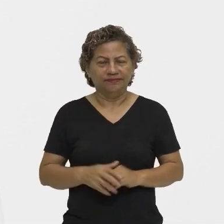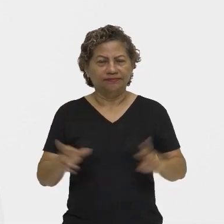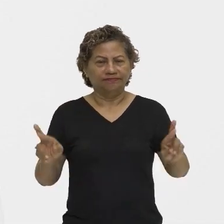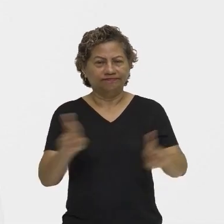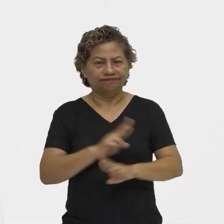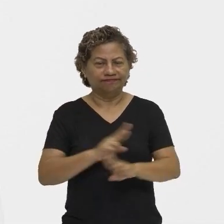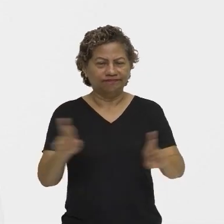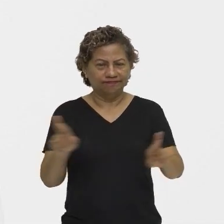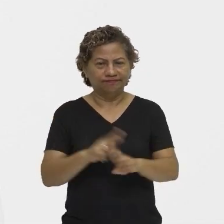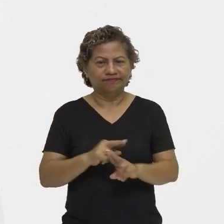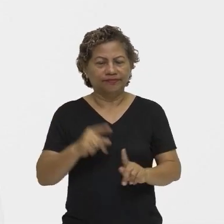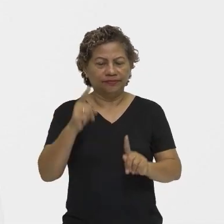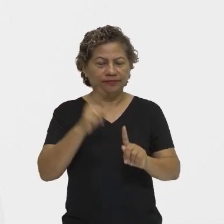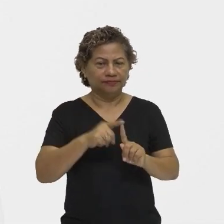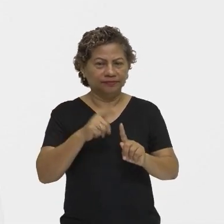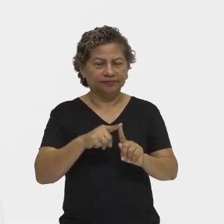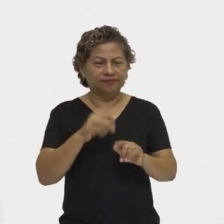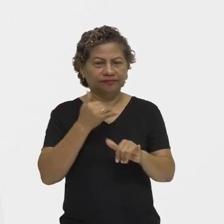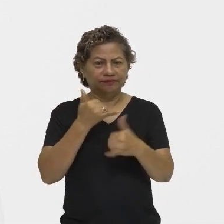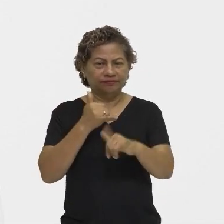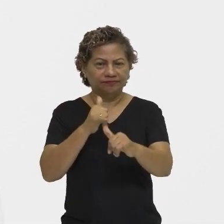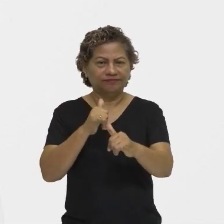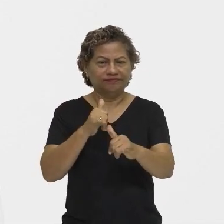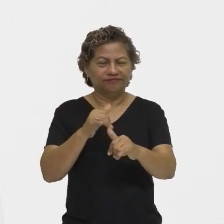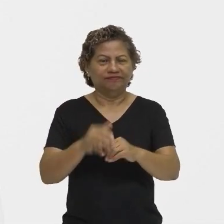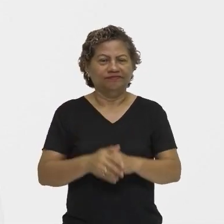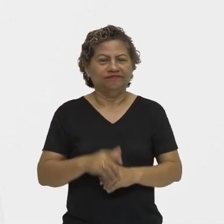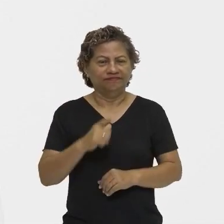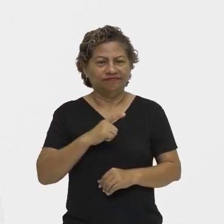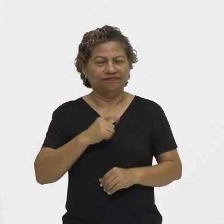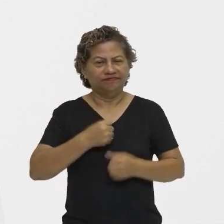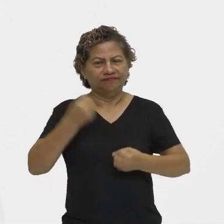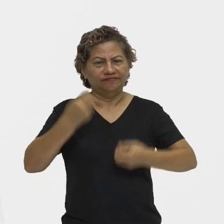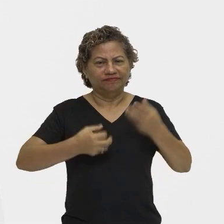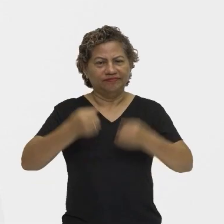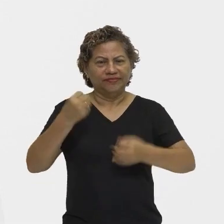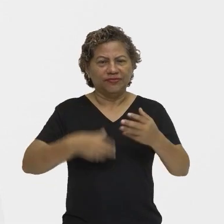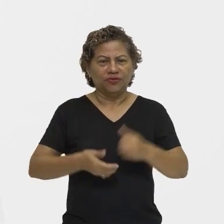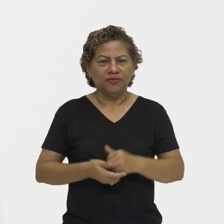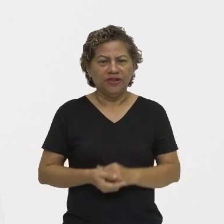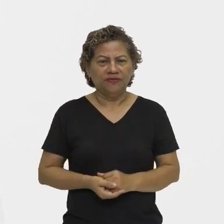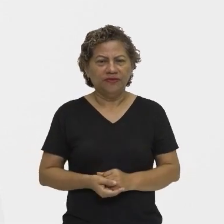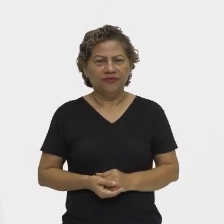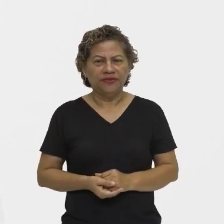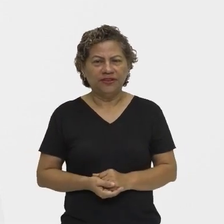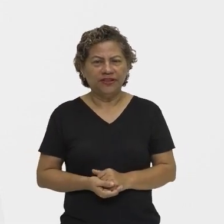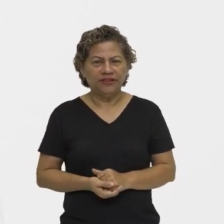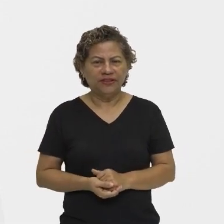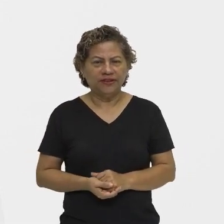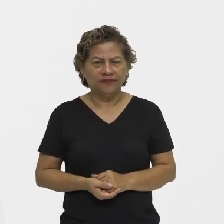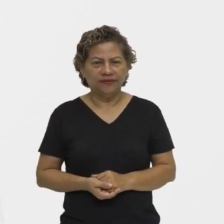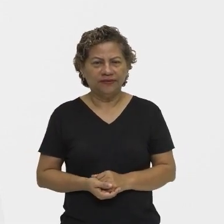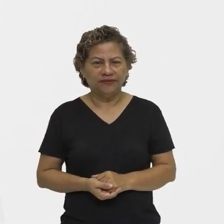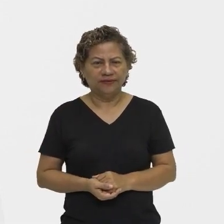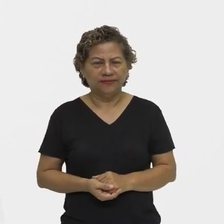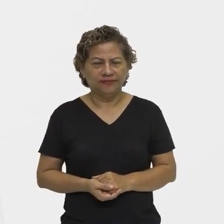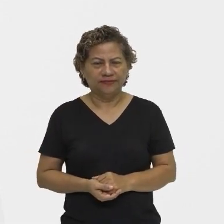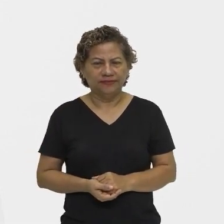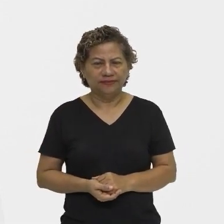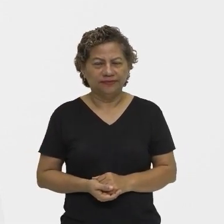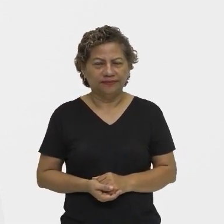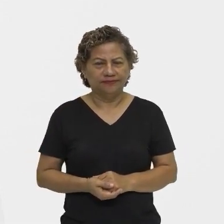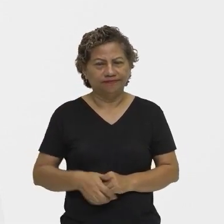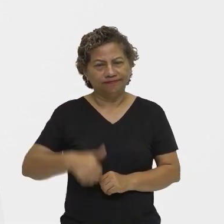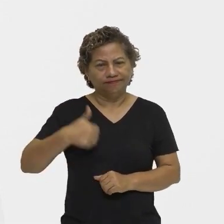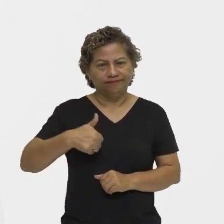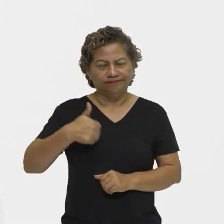cada tipo de energia que a gente vai comentar aqui na nossa aula. A gente tem aí, em primeiro lugar,